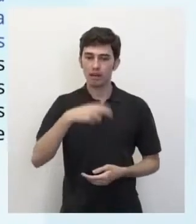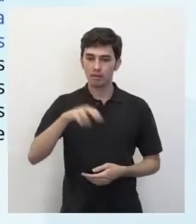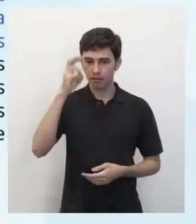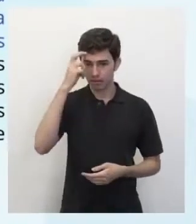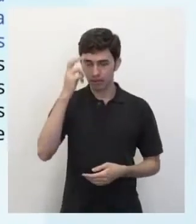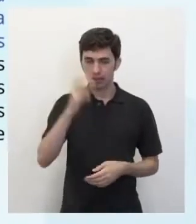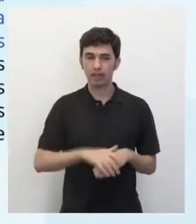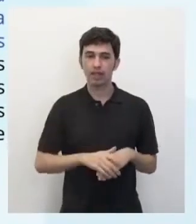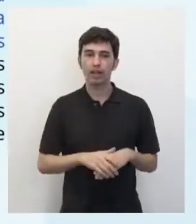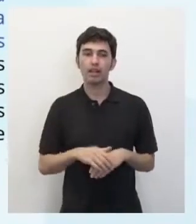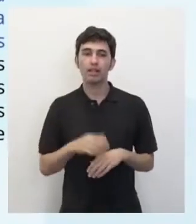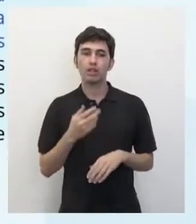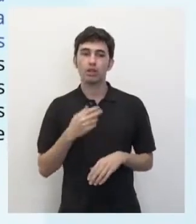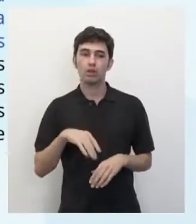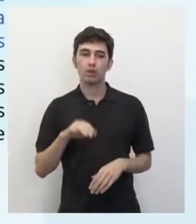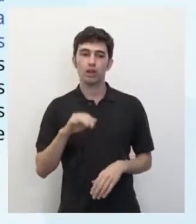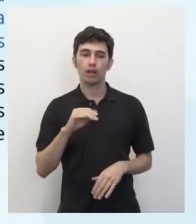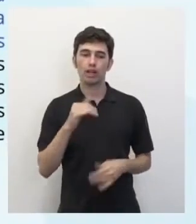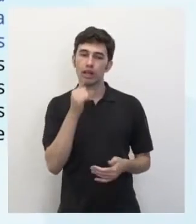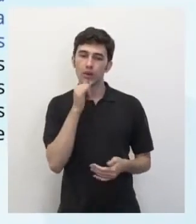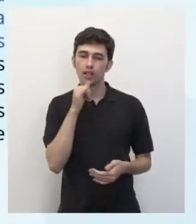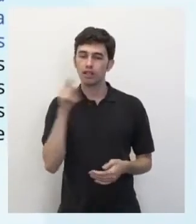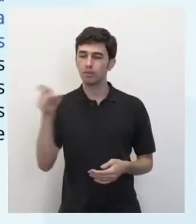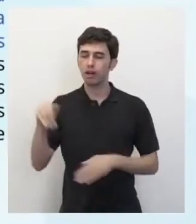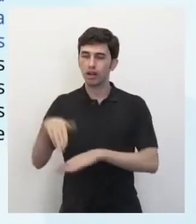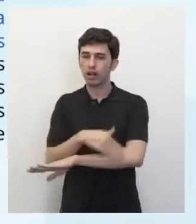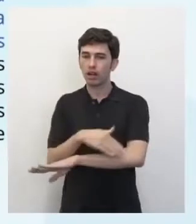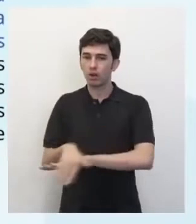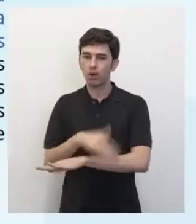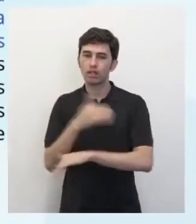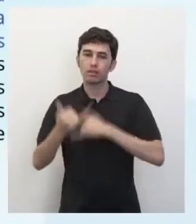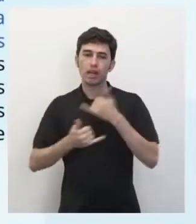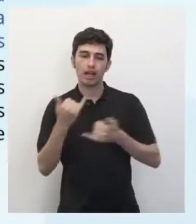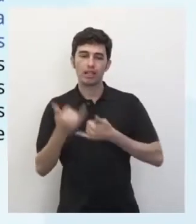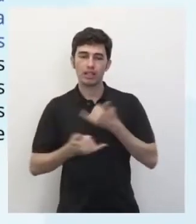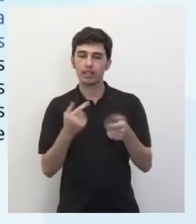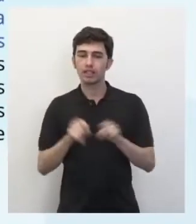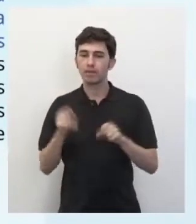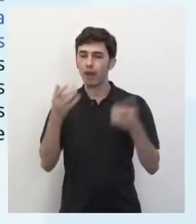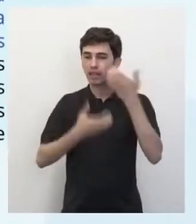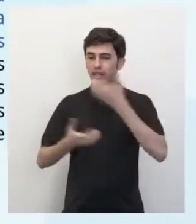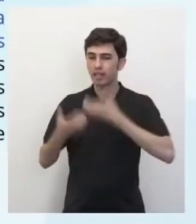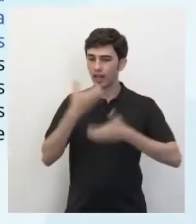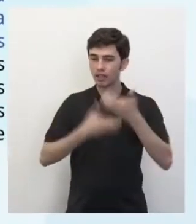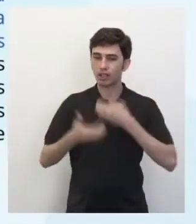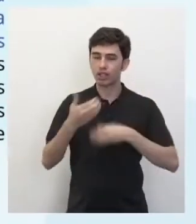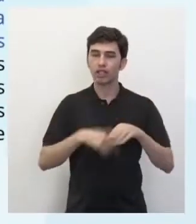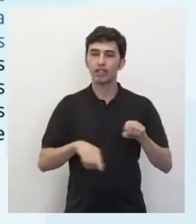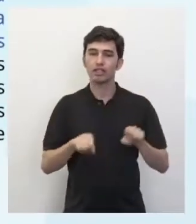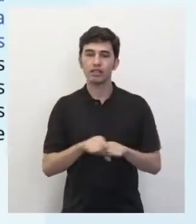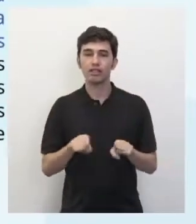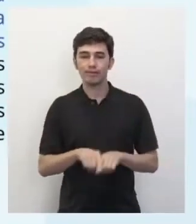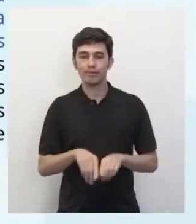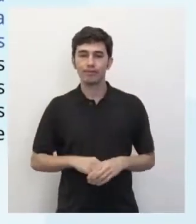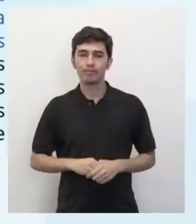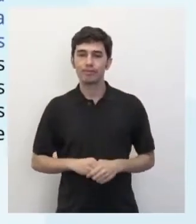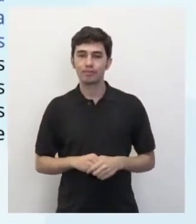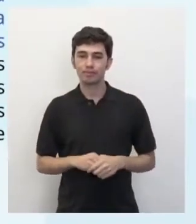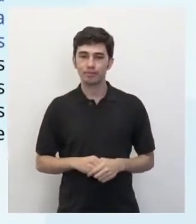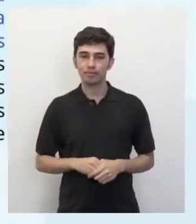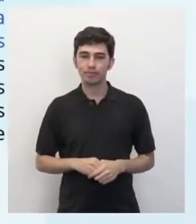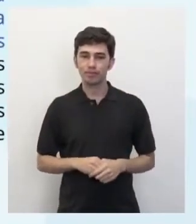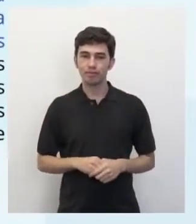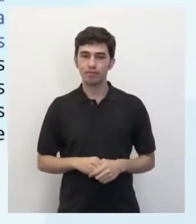gerações, como as brincadeiras de ruas e as cantigas. Aqui nós já temos até a explicação do que é um bem, uma cultura